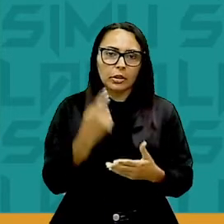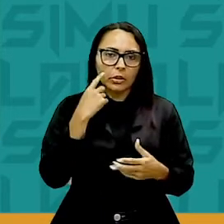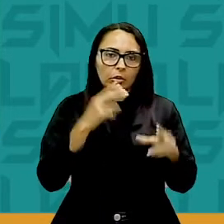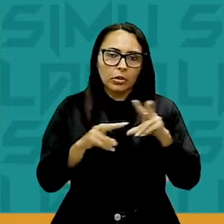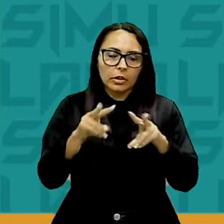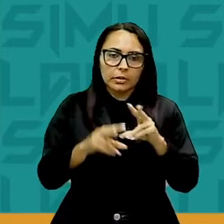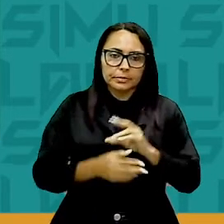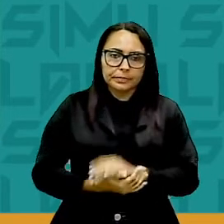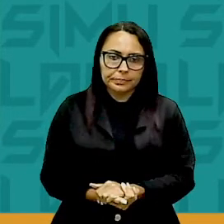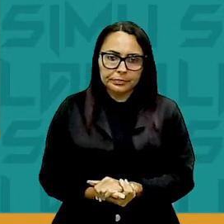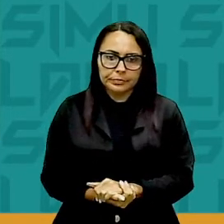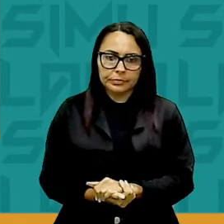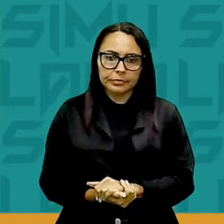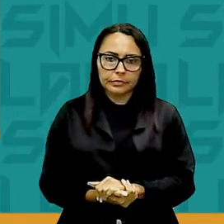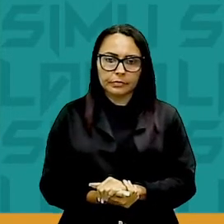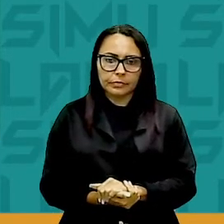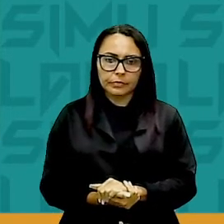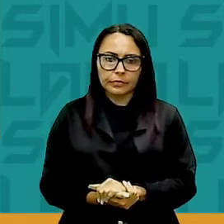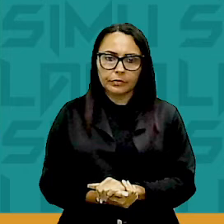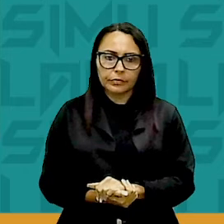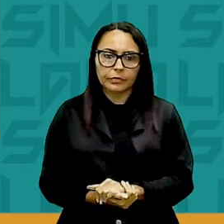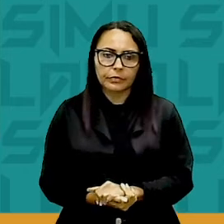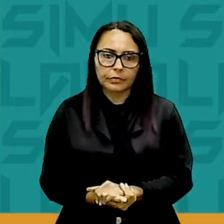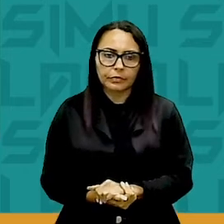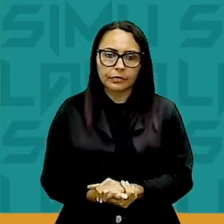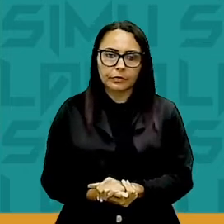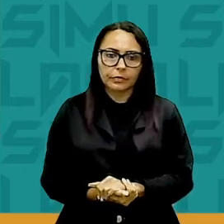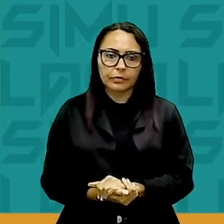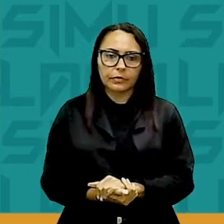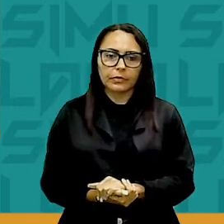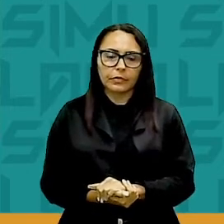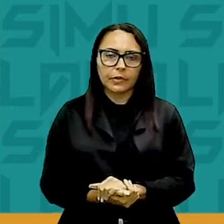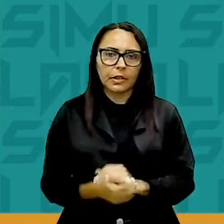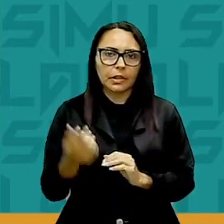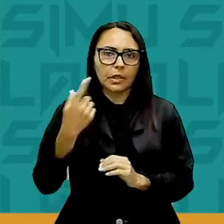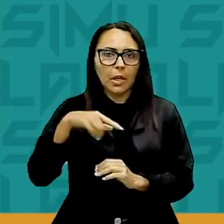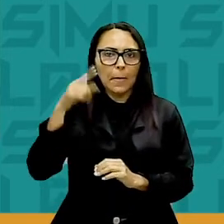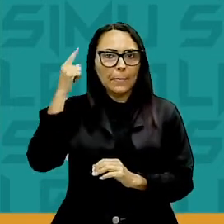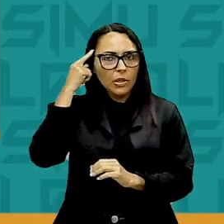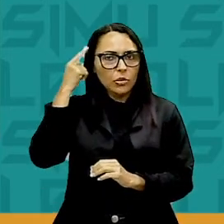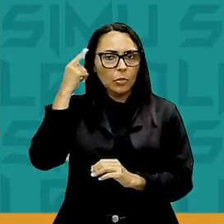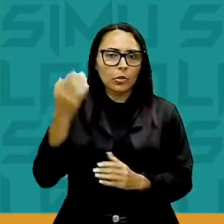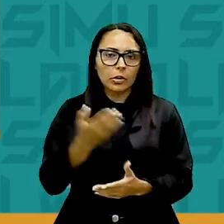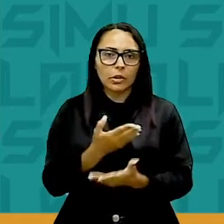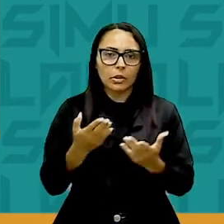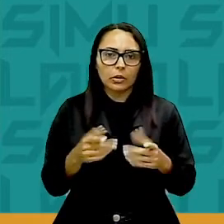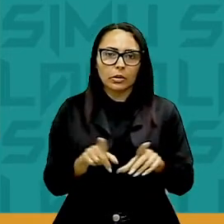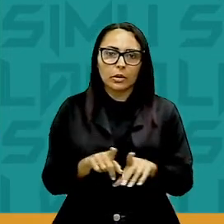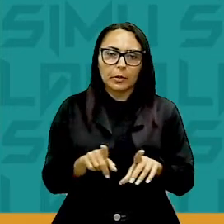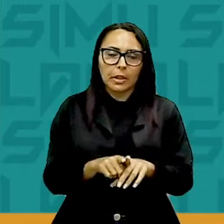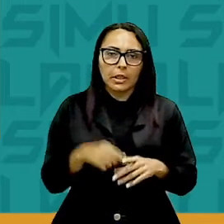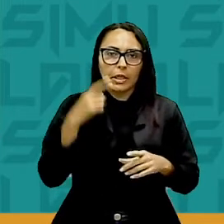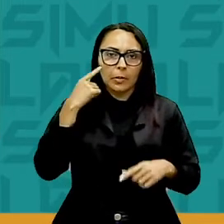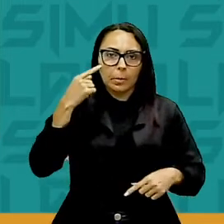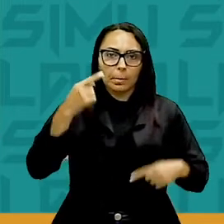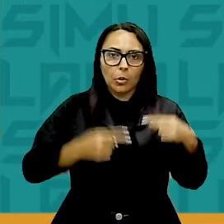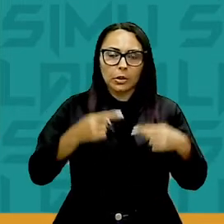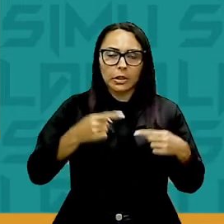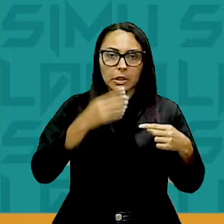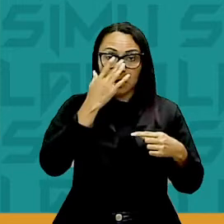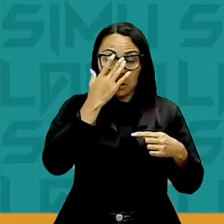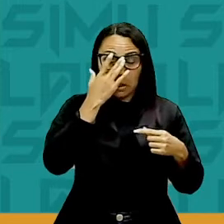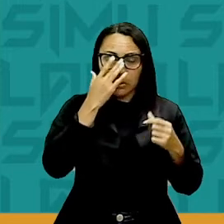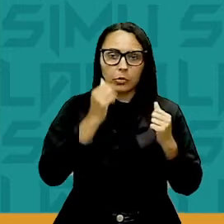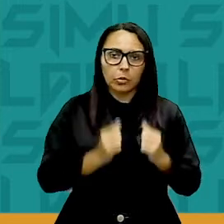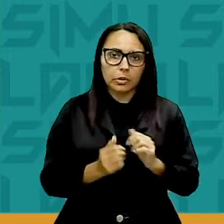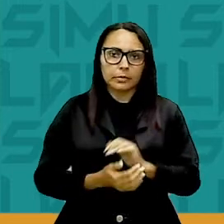Enem. Muito bem, aqui é necessário que a gente pense um pouquinho naquela questão da política e do